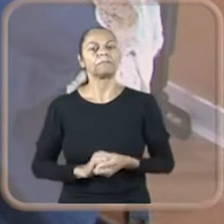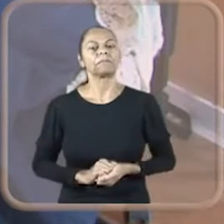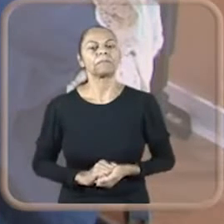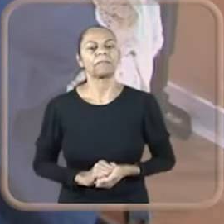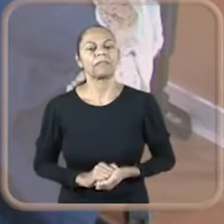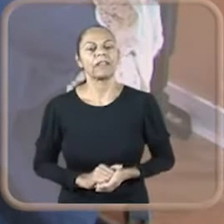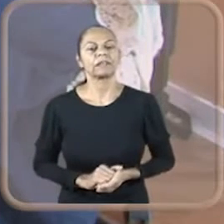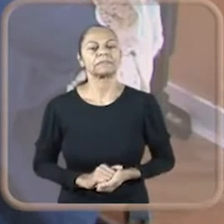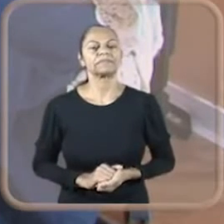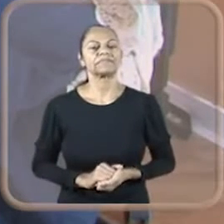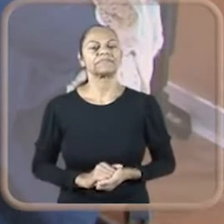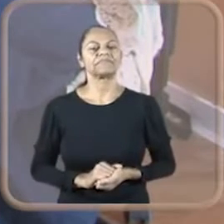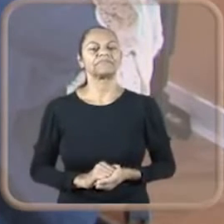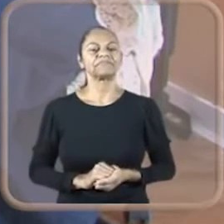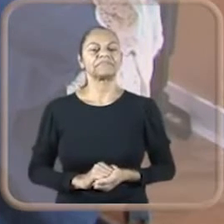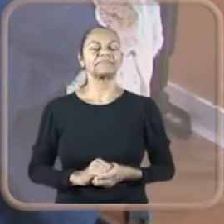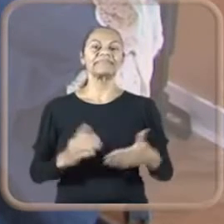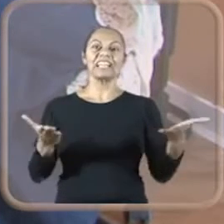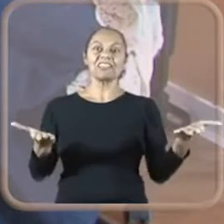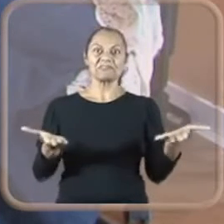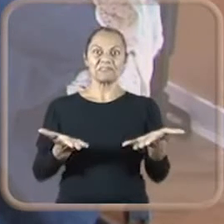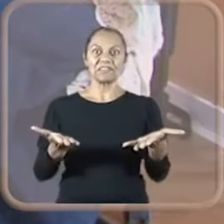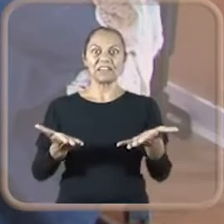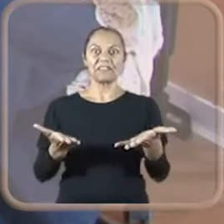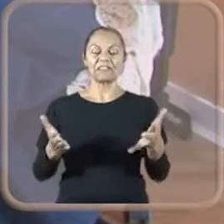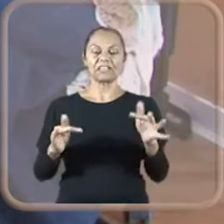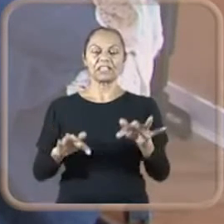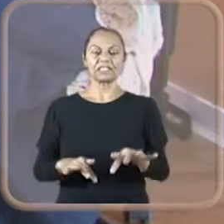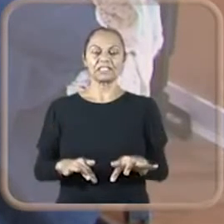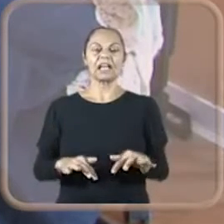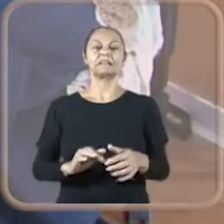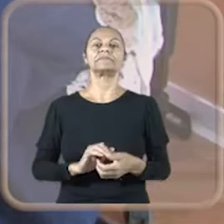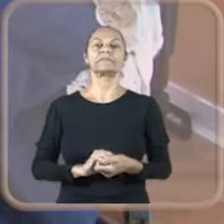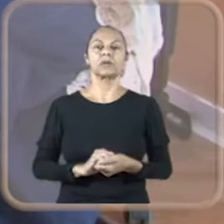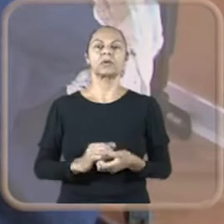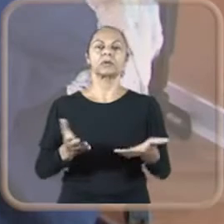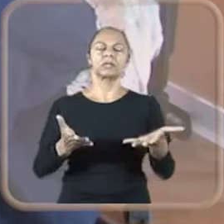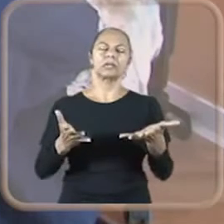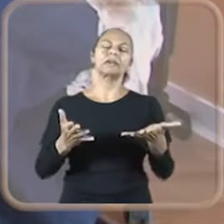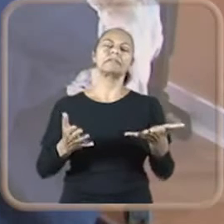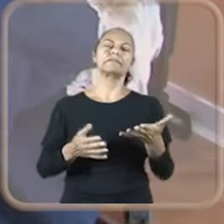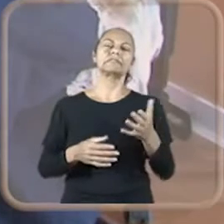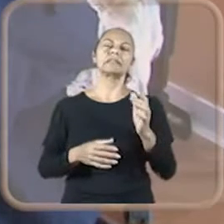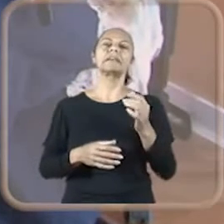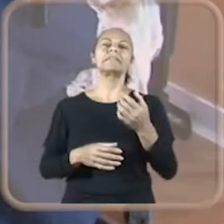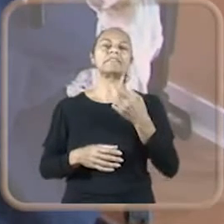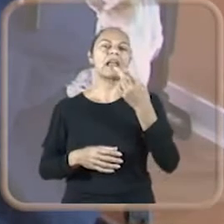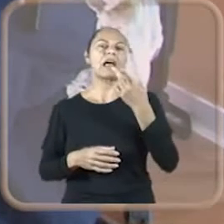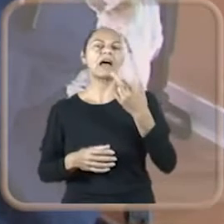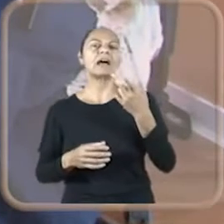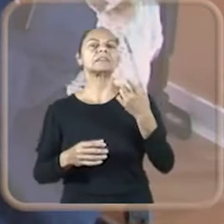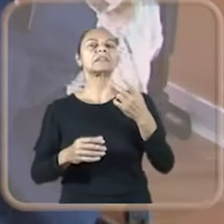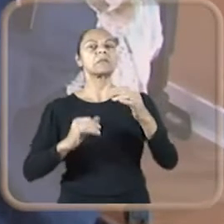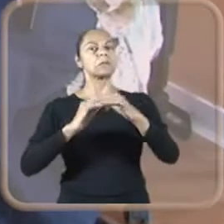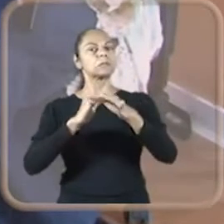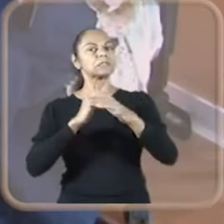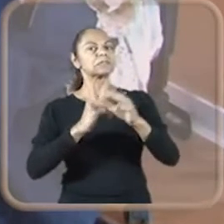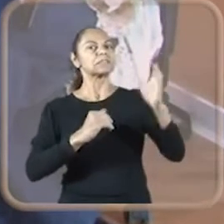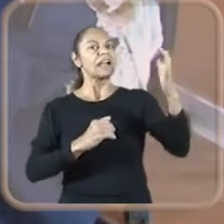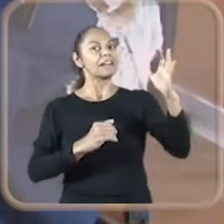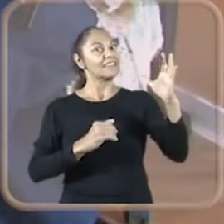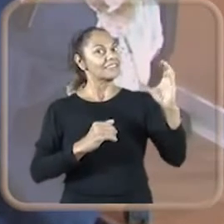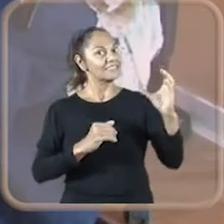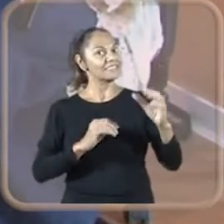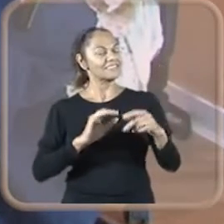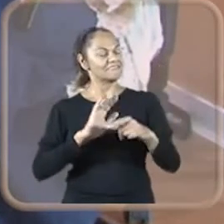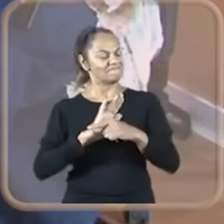rede municipal. Jota, vamos caminhar agora sim, para os nossos finalmente, deixar as considerações para a nossa rede municipal de ensino,